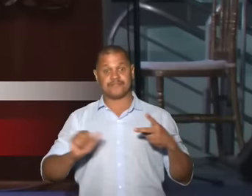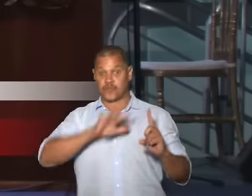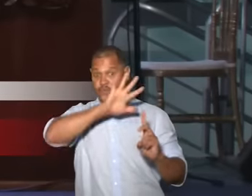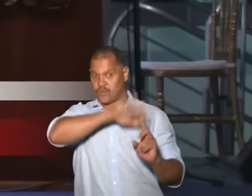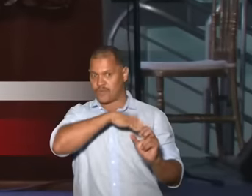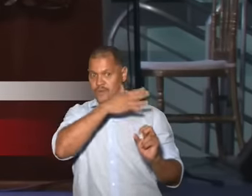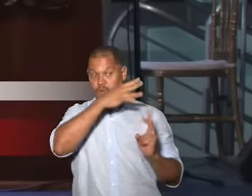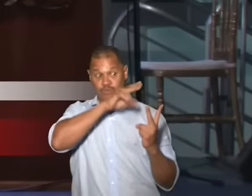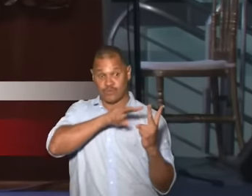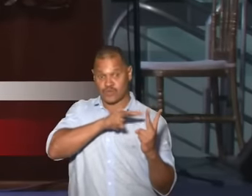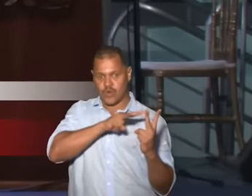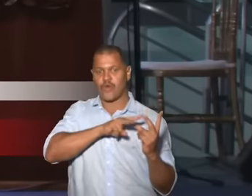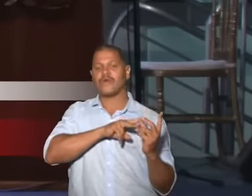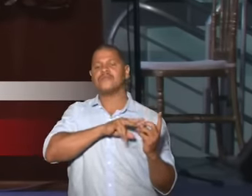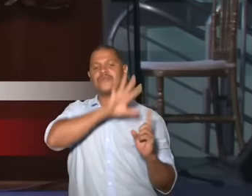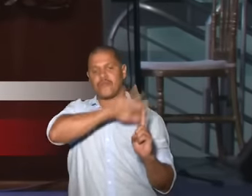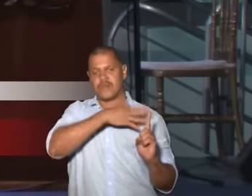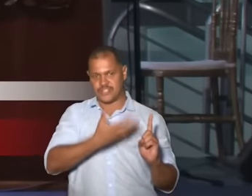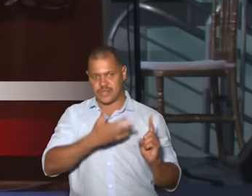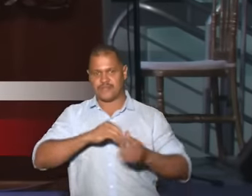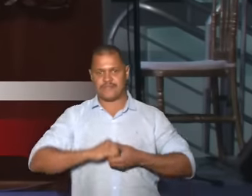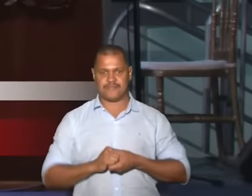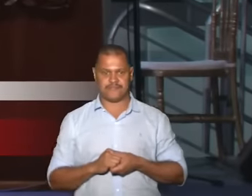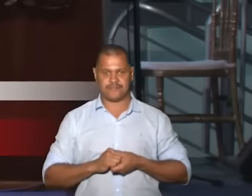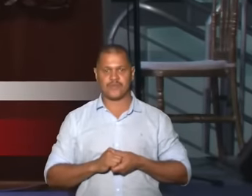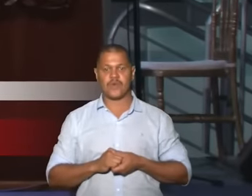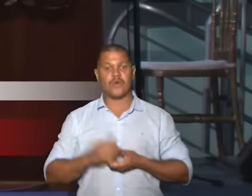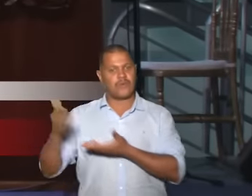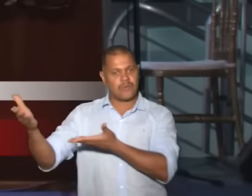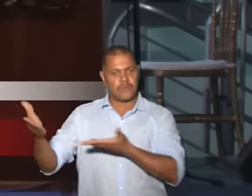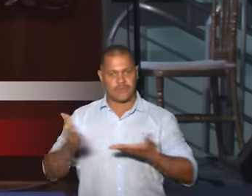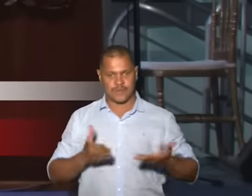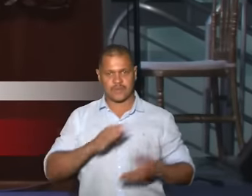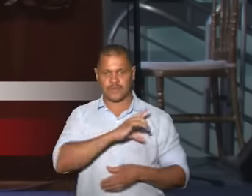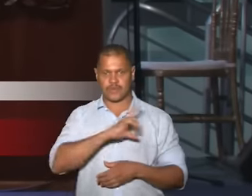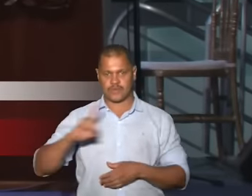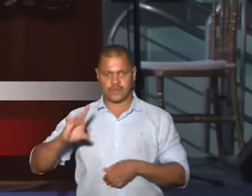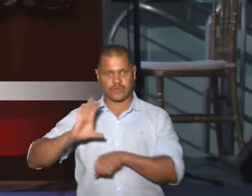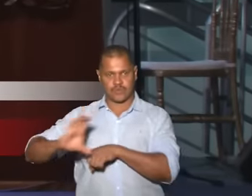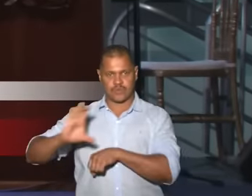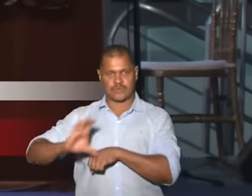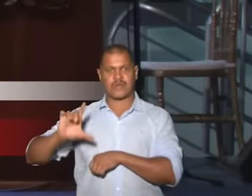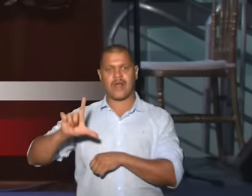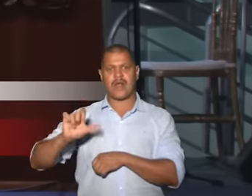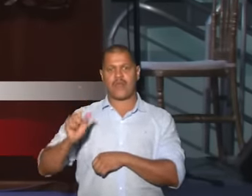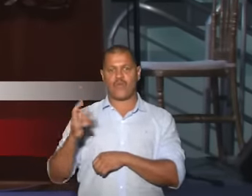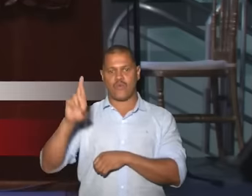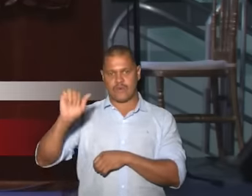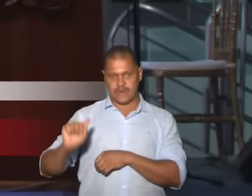Convidamos a coordenadora do curso, professora Laura Pronsato.